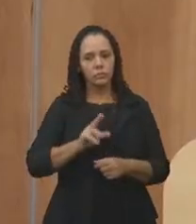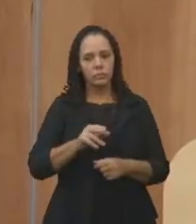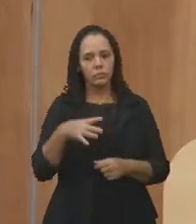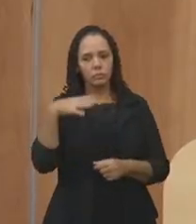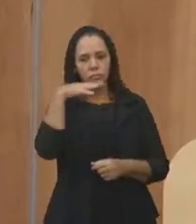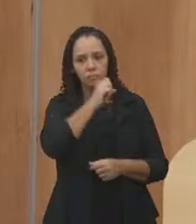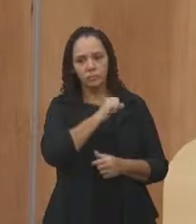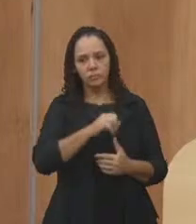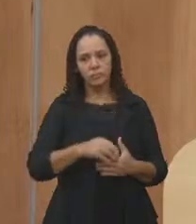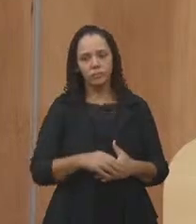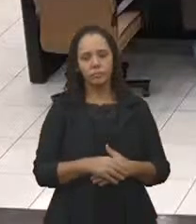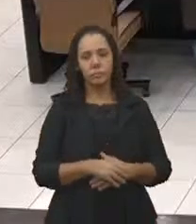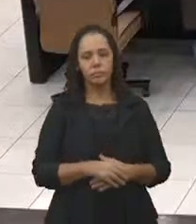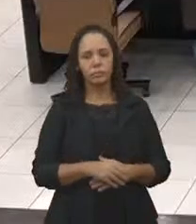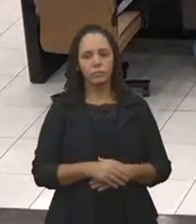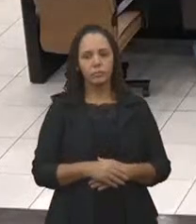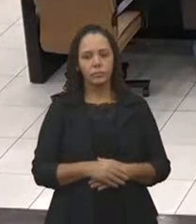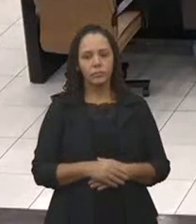Obrigado.